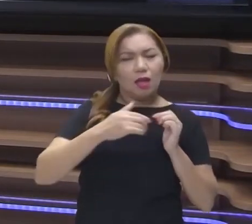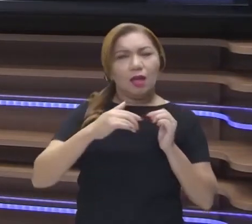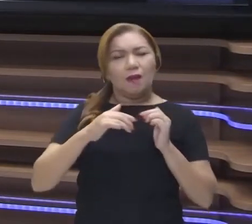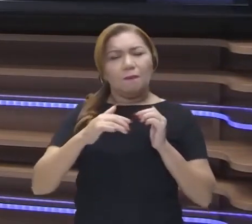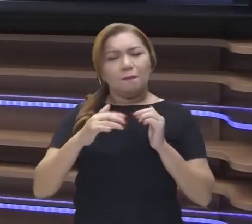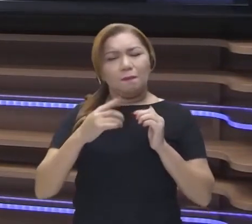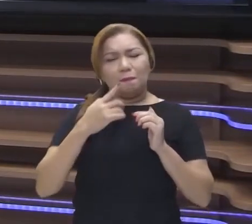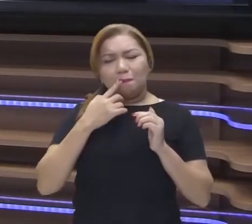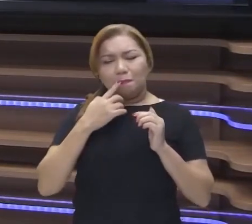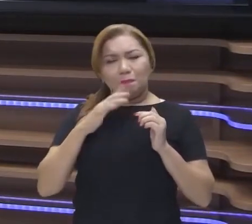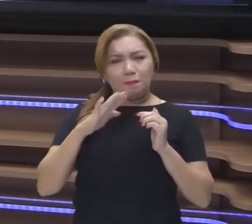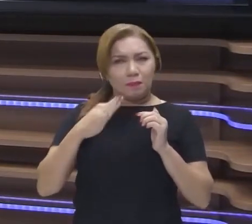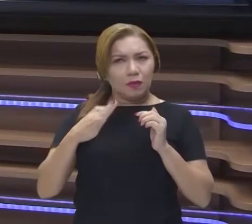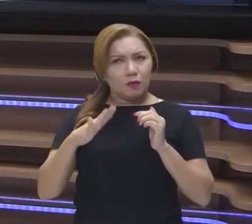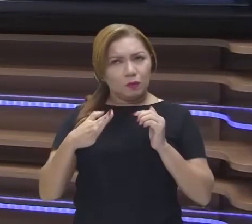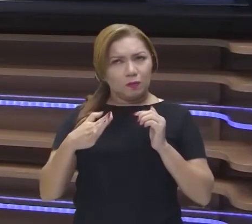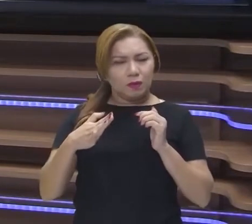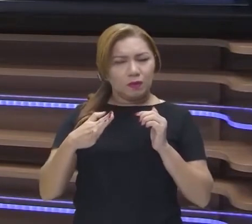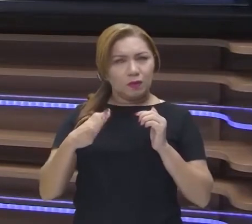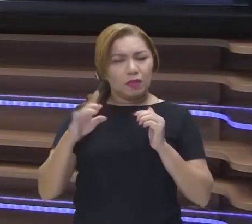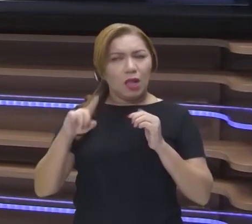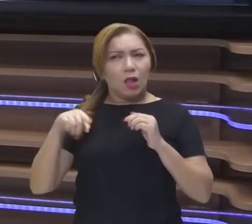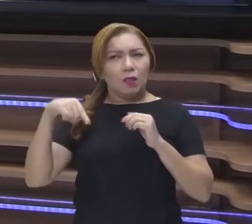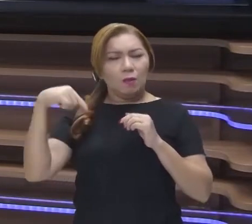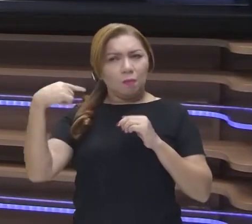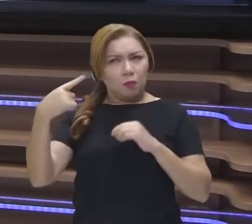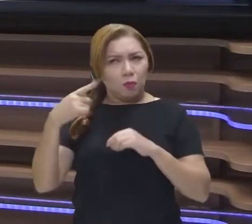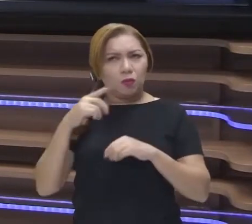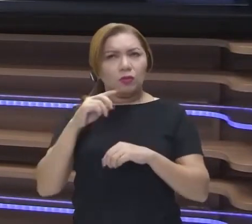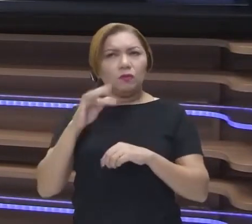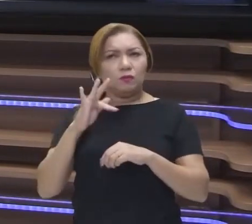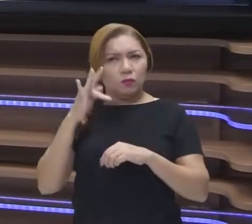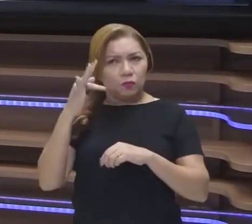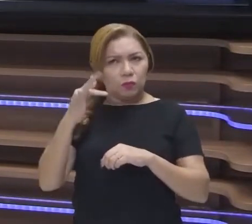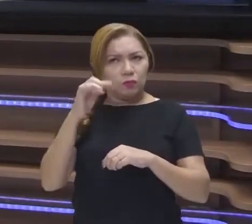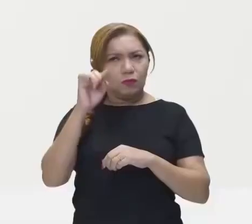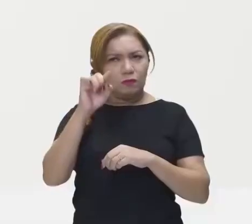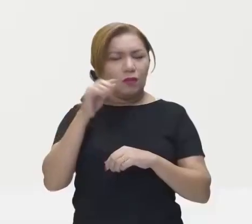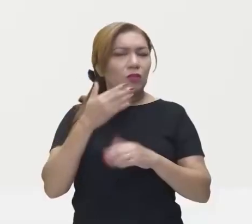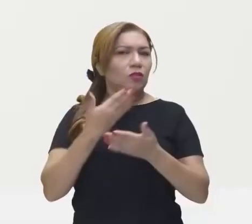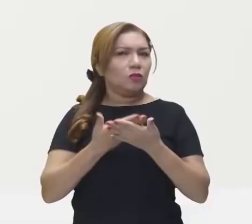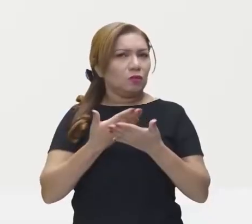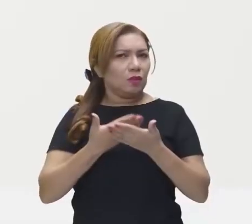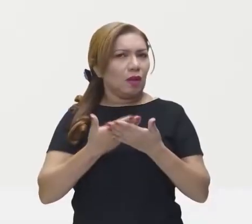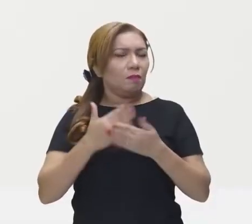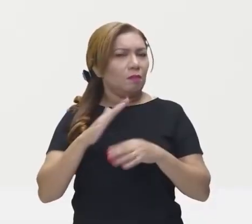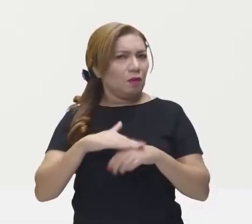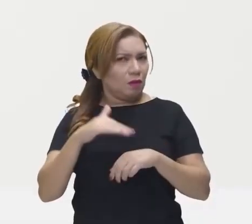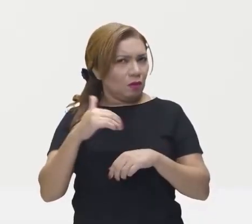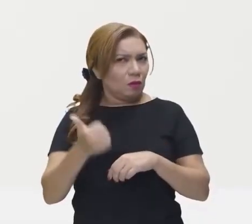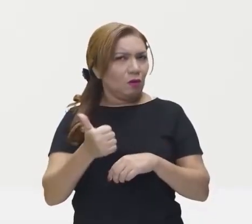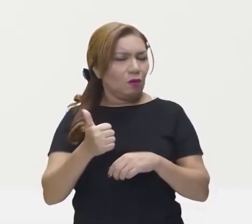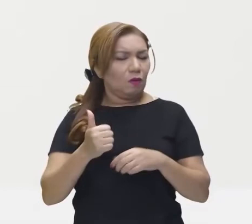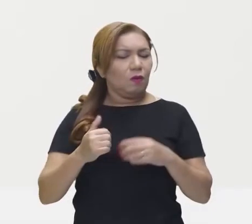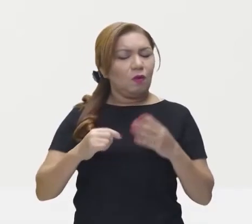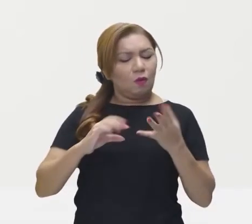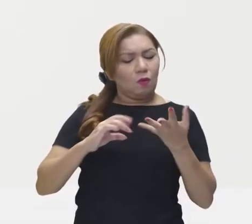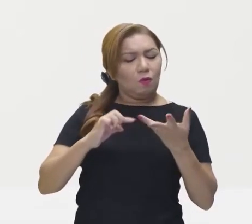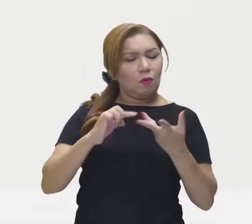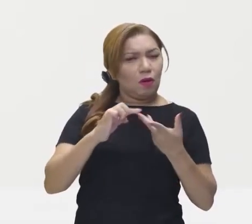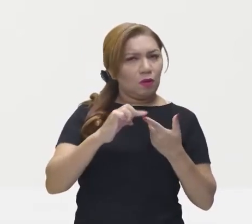ensino médio. Aí a gente colocou aqui aproximadamente, tá bom? Vamos voltar para a tela. E aí eu faço o